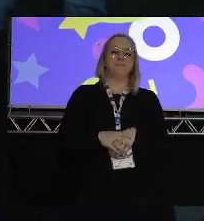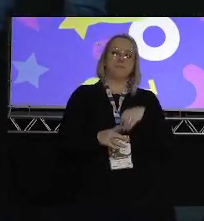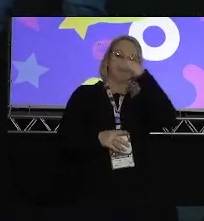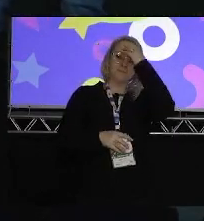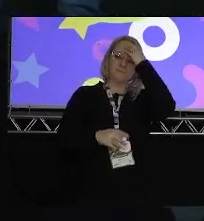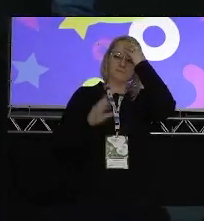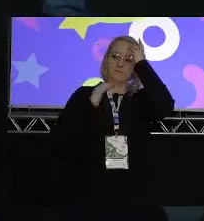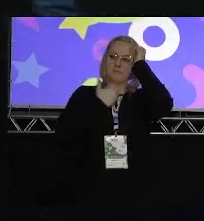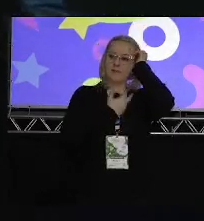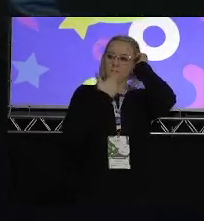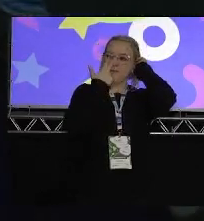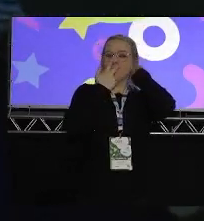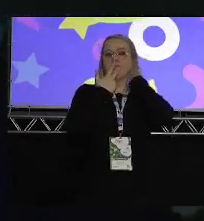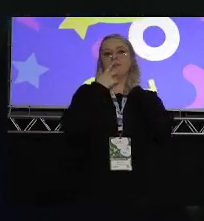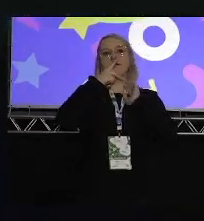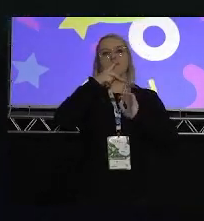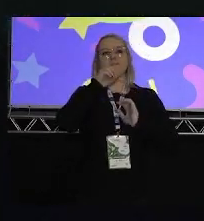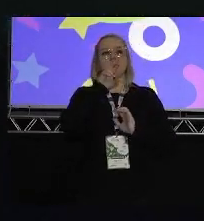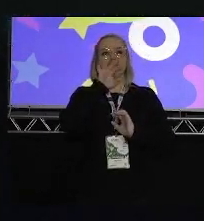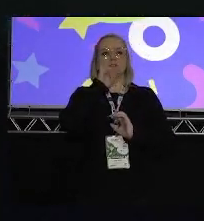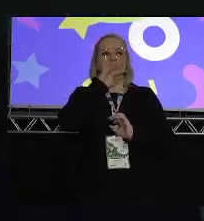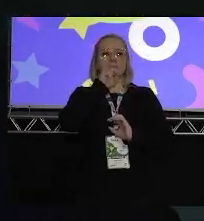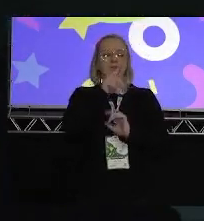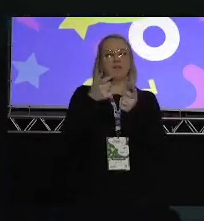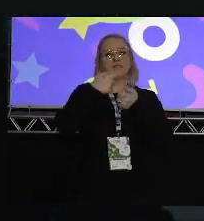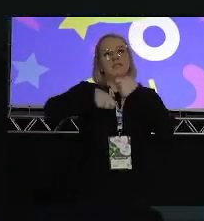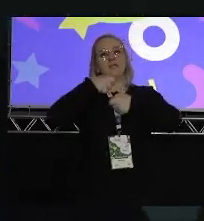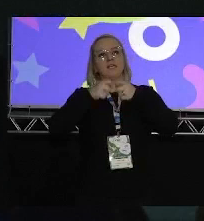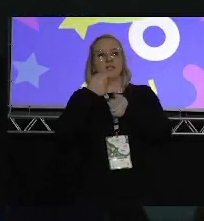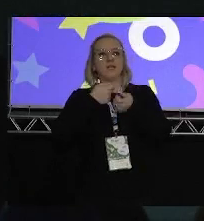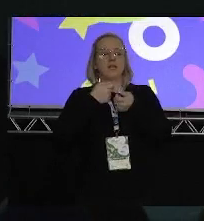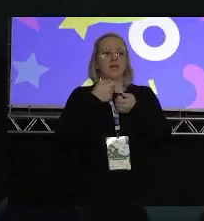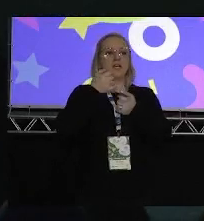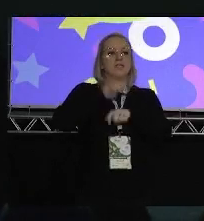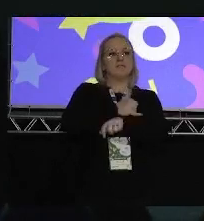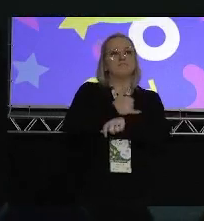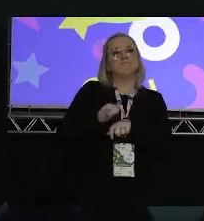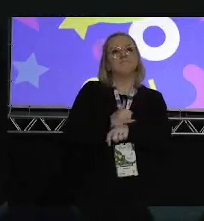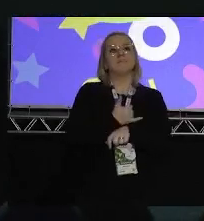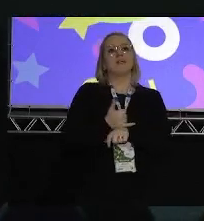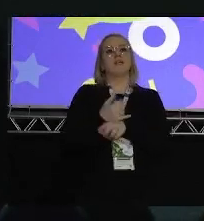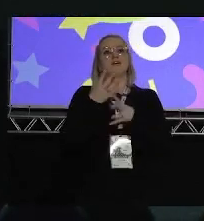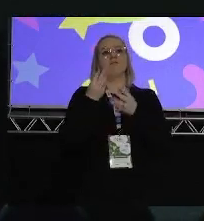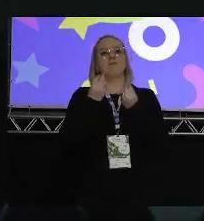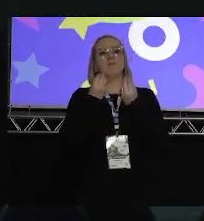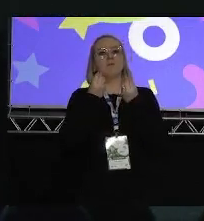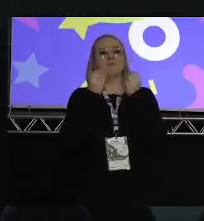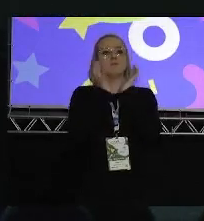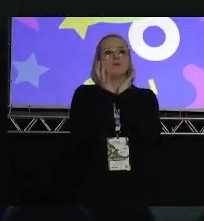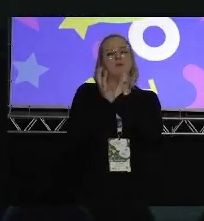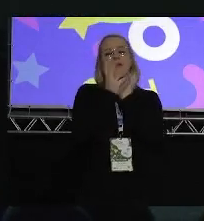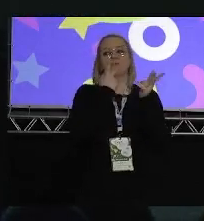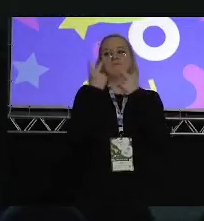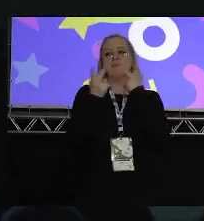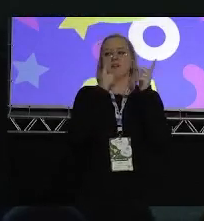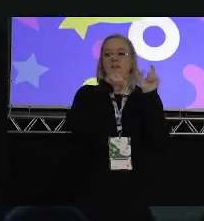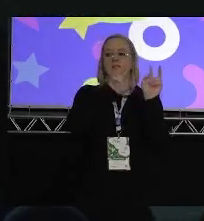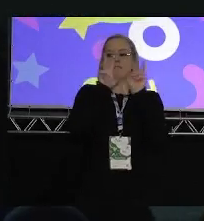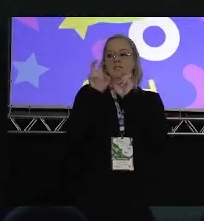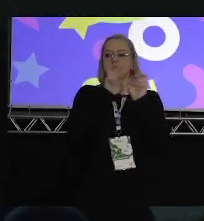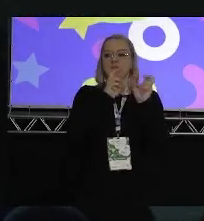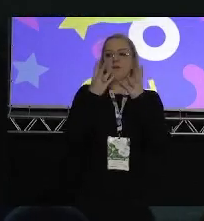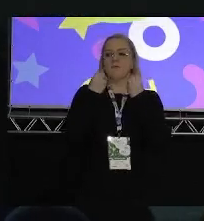A questão do portfólio e a estratégia do negócio, e vários colegas aqui falaram sobre isso, né, durante